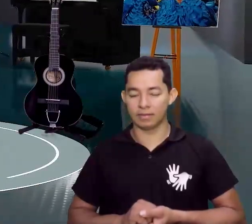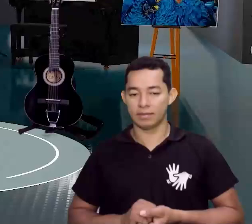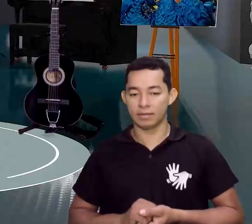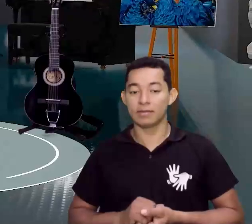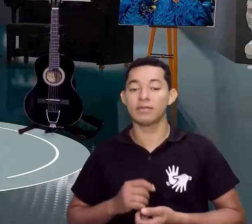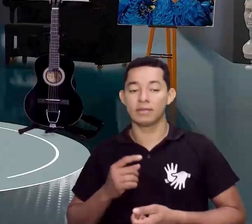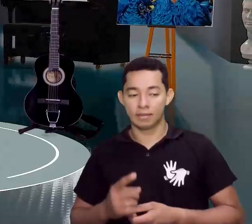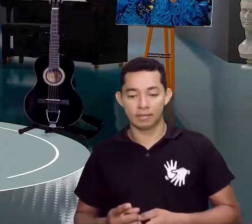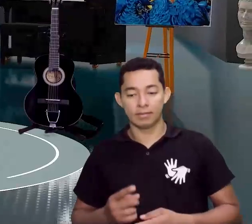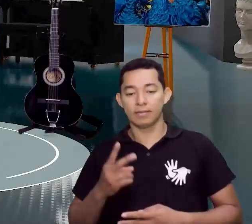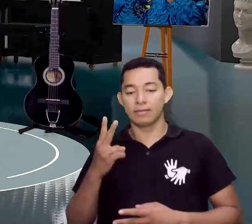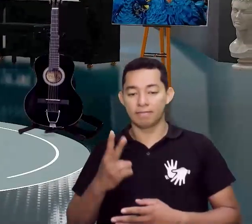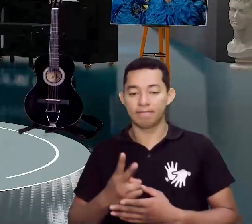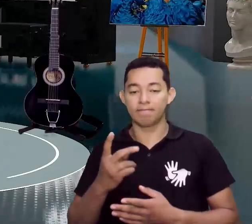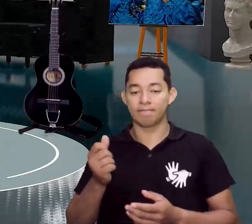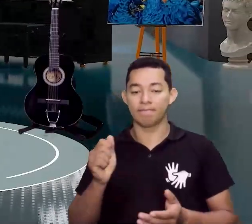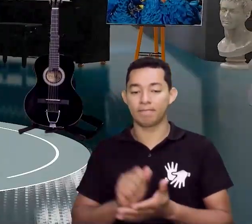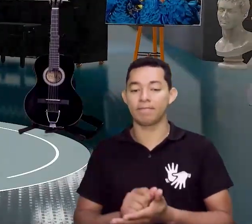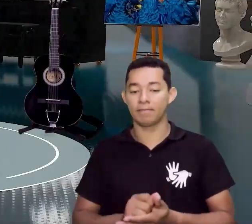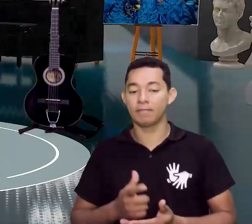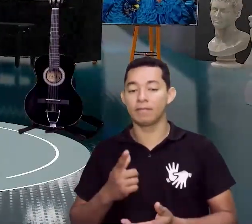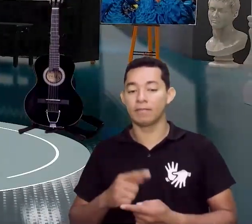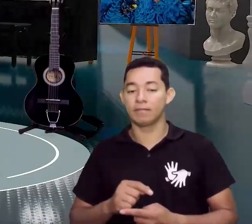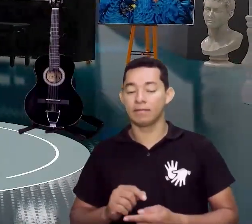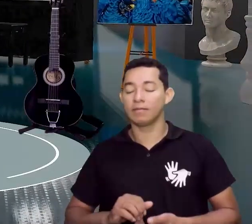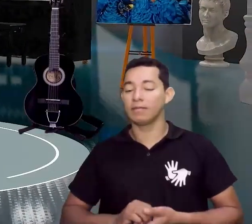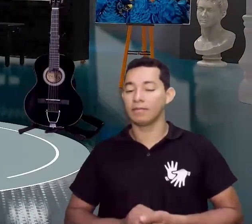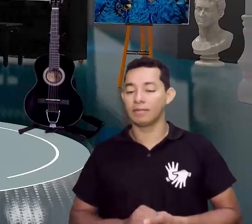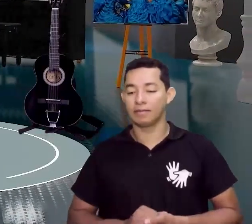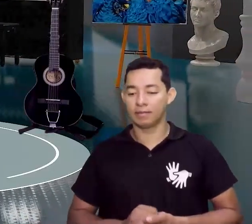2, 3, fui!